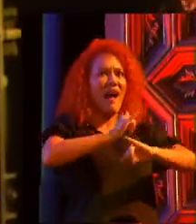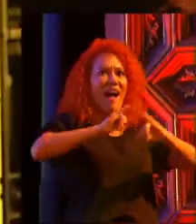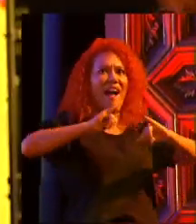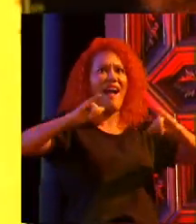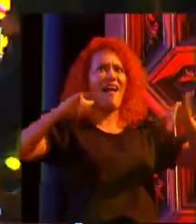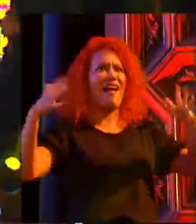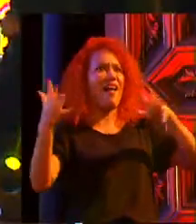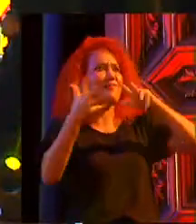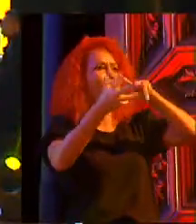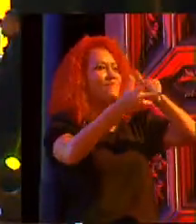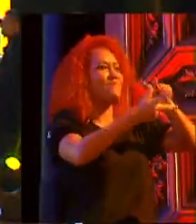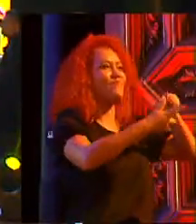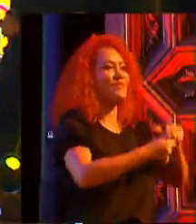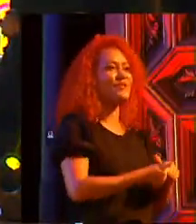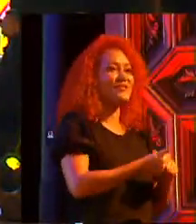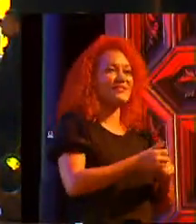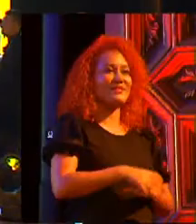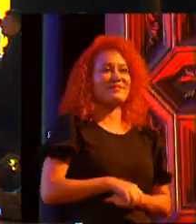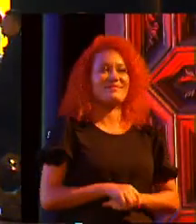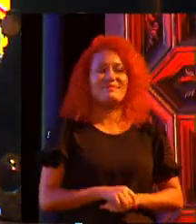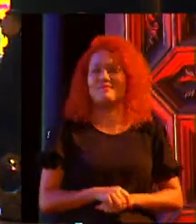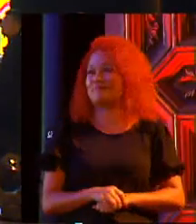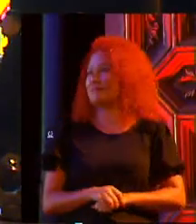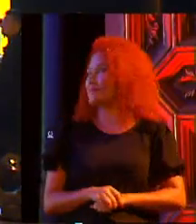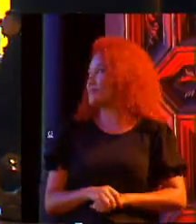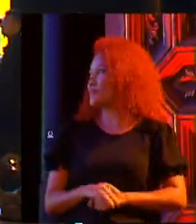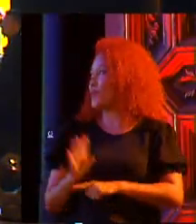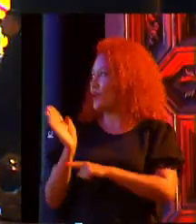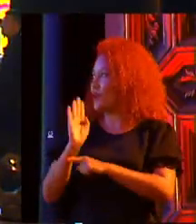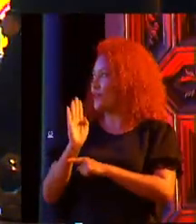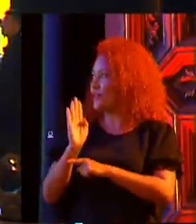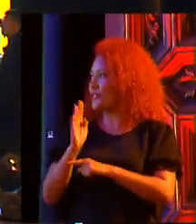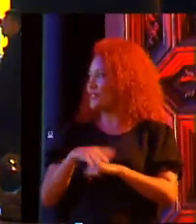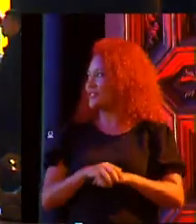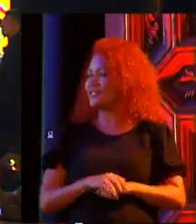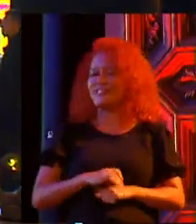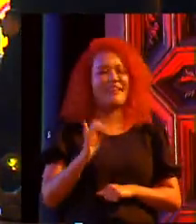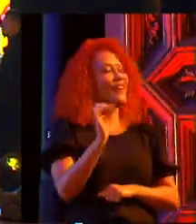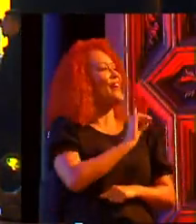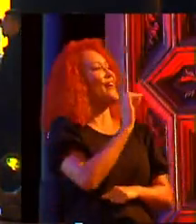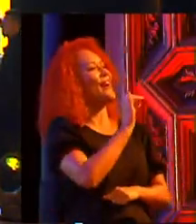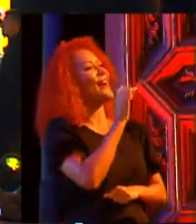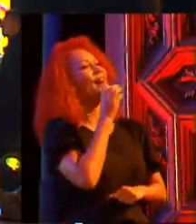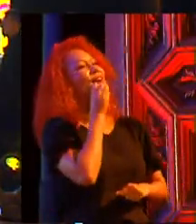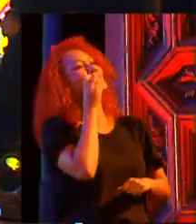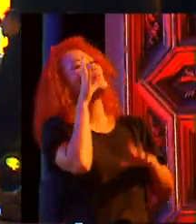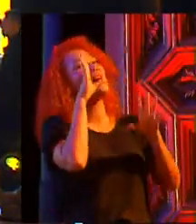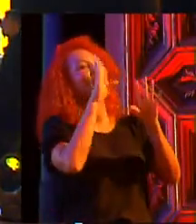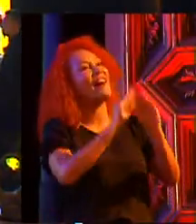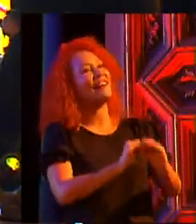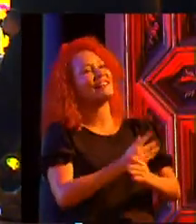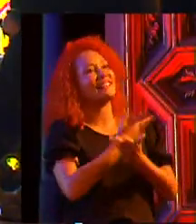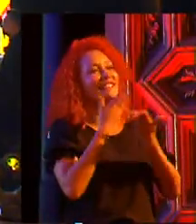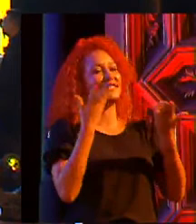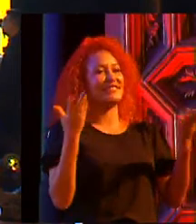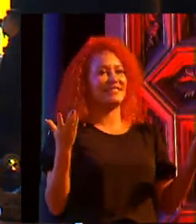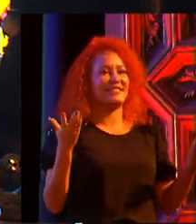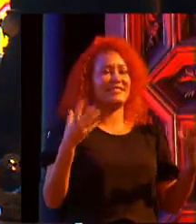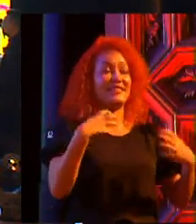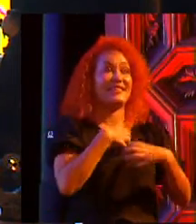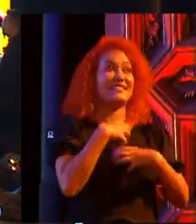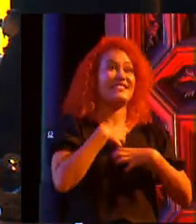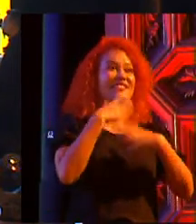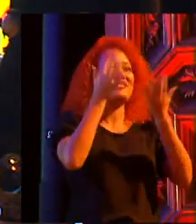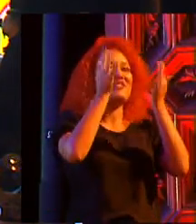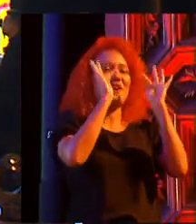Axé! Vamos ver o vídeo da Joelma? Tá no ponto? Oi, gente, boa noite a todos. Estou muito